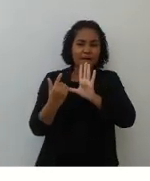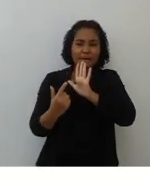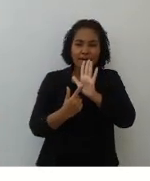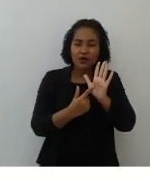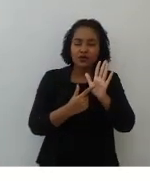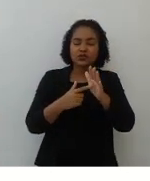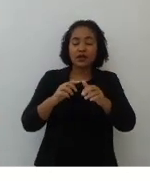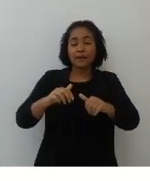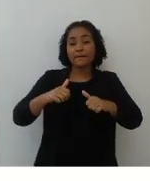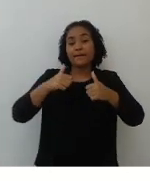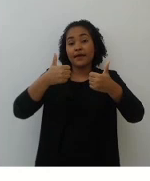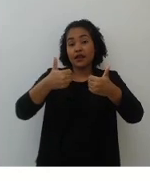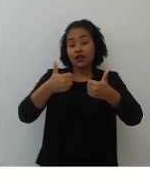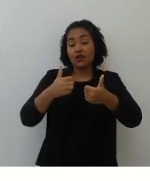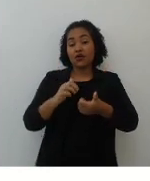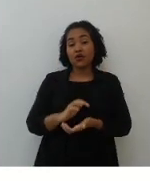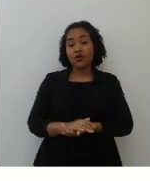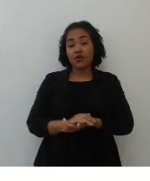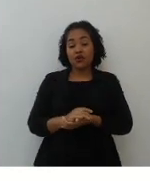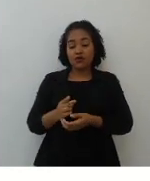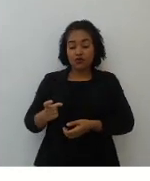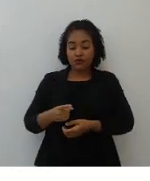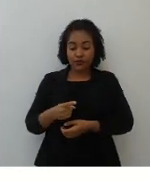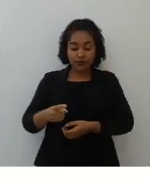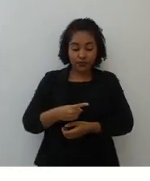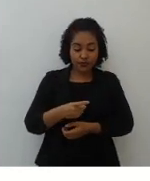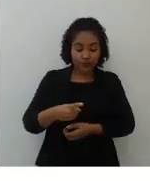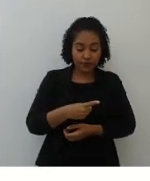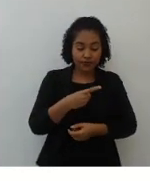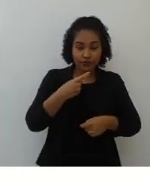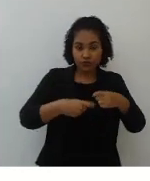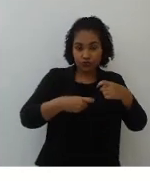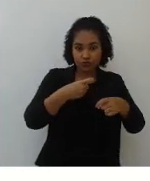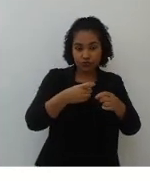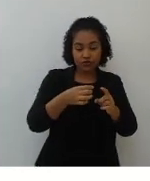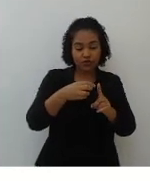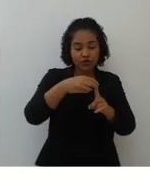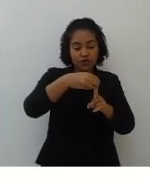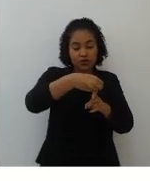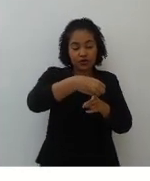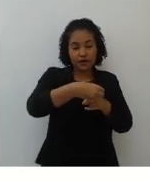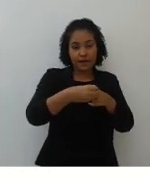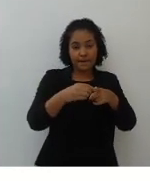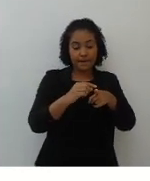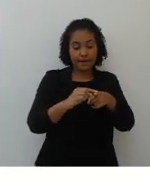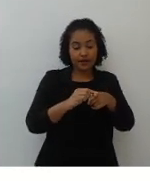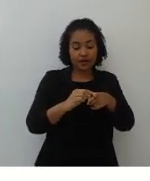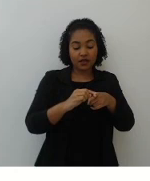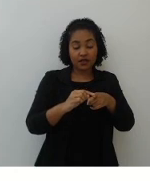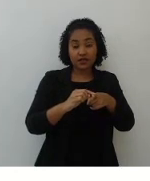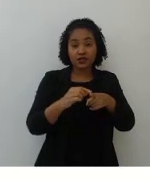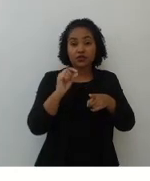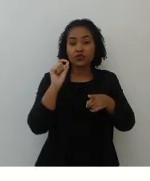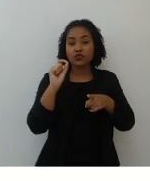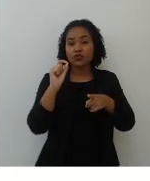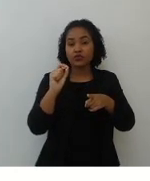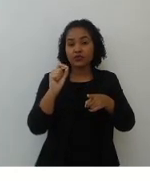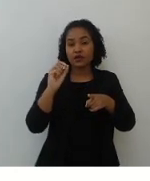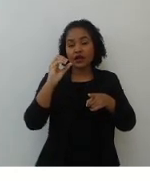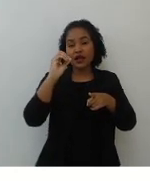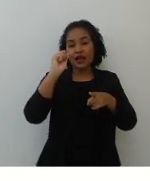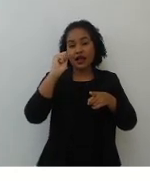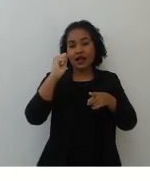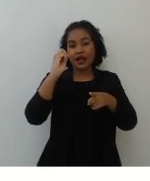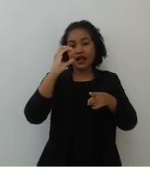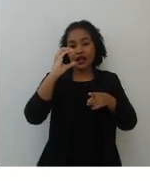um espermatozoide. No espermatozoide, a parte da cabeça do espermatozoide, se vocês estão vendo, é chamado de acrossomo.